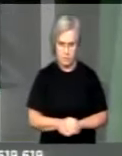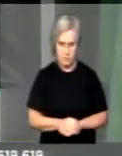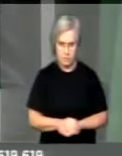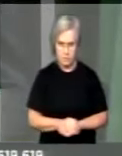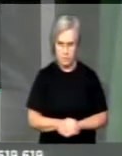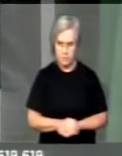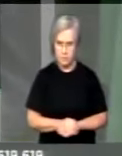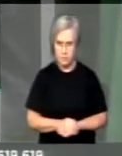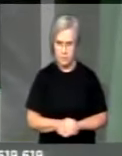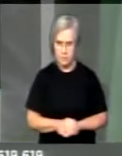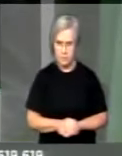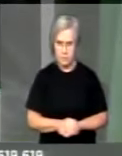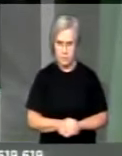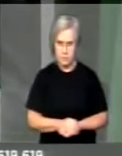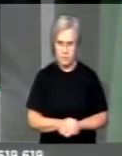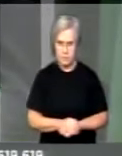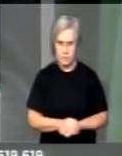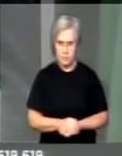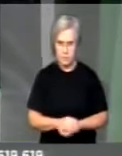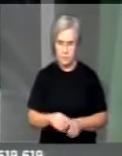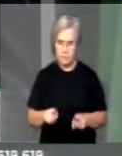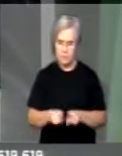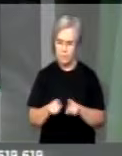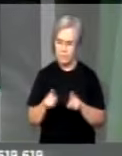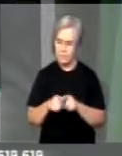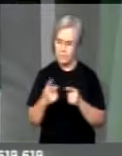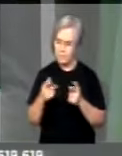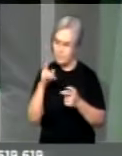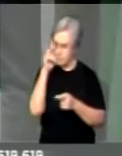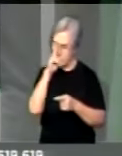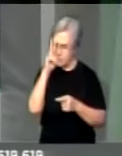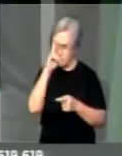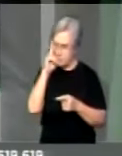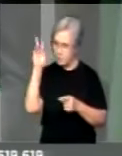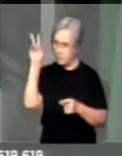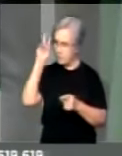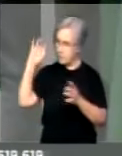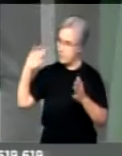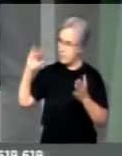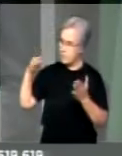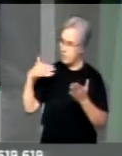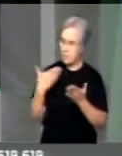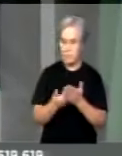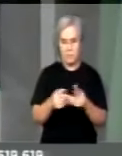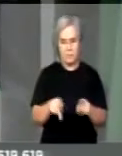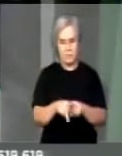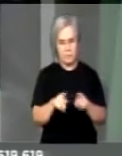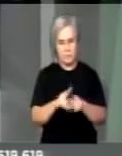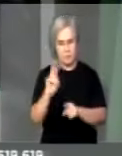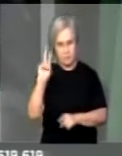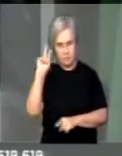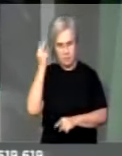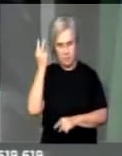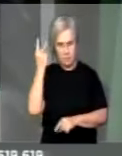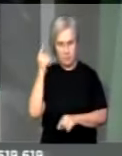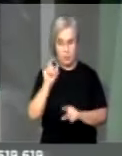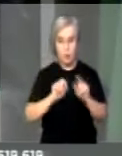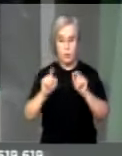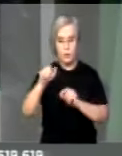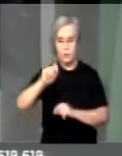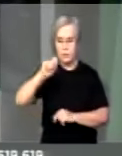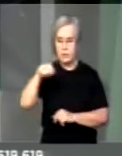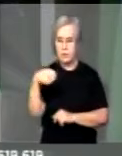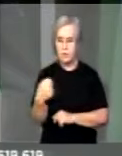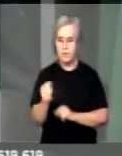sua parte turística, na sua parte histórica, e conheçam um pouco mais por dentro o que é o Parlamento